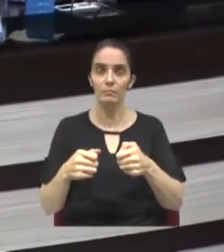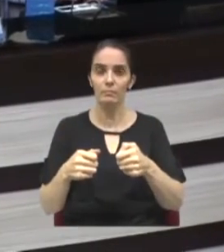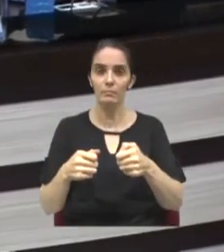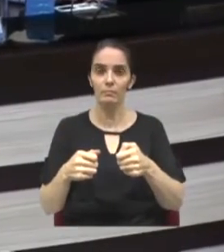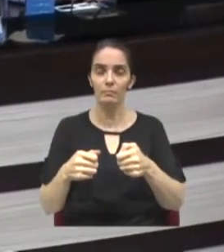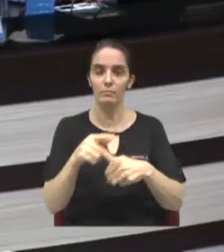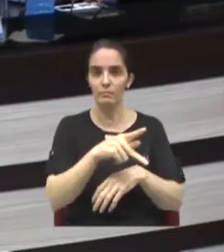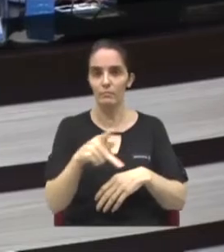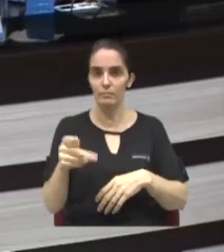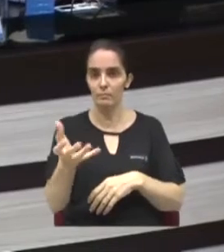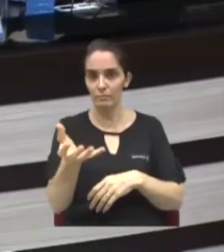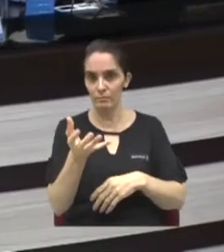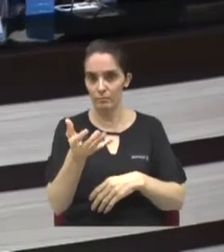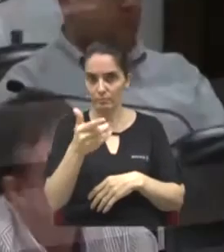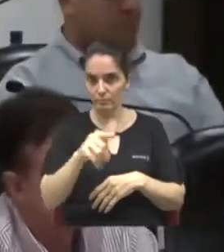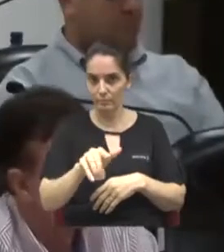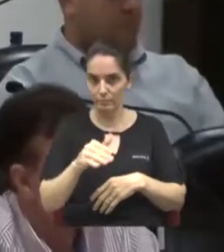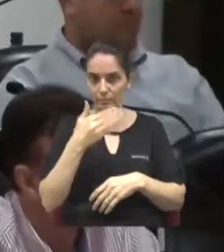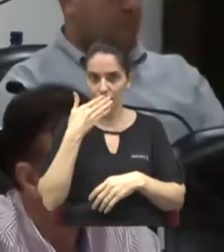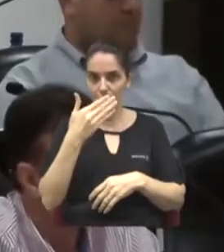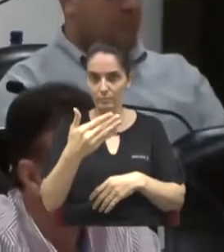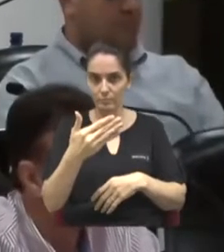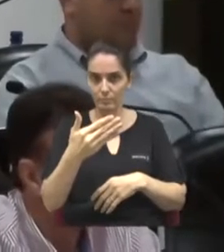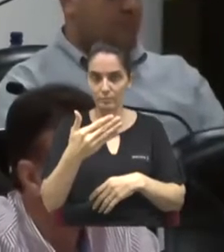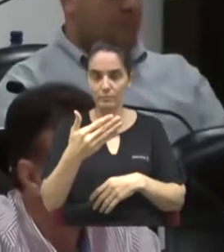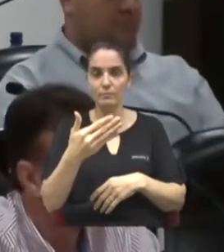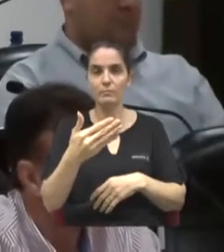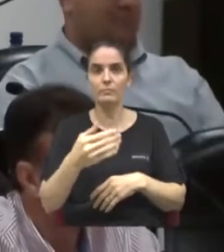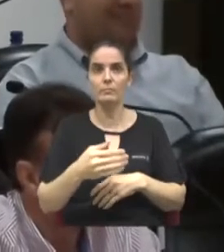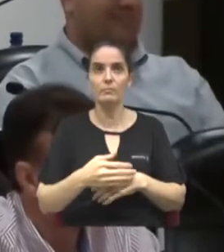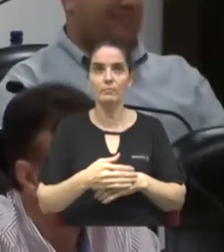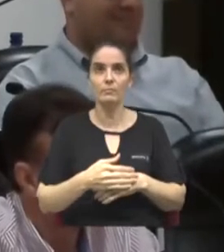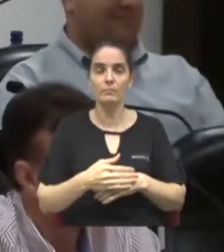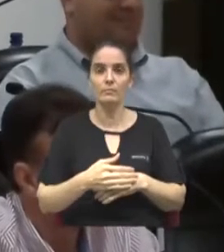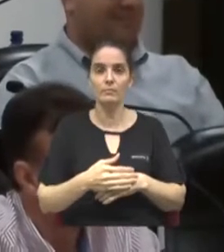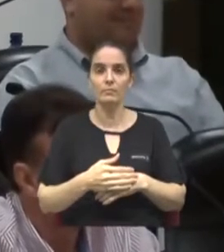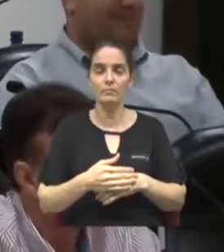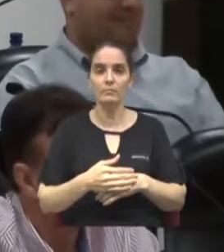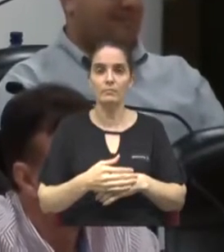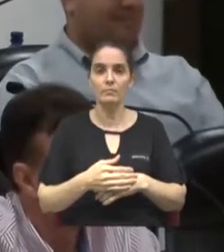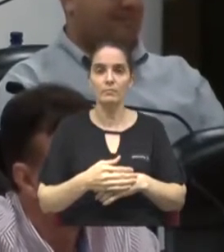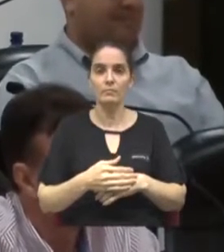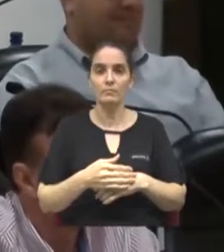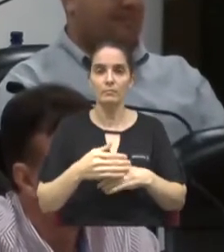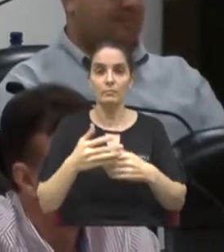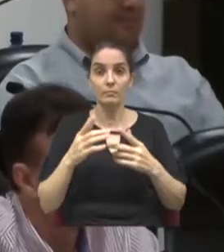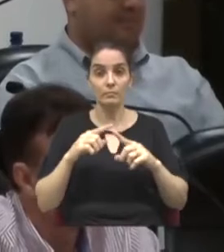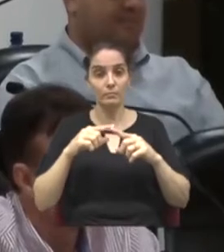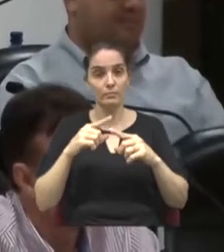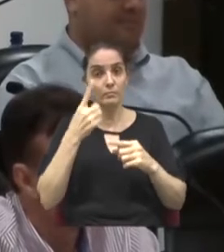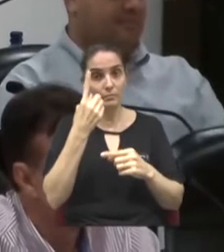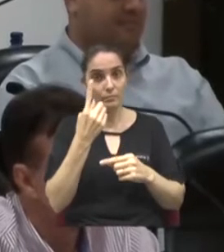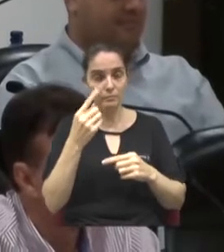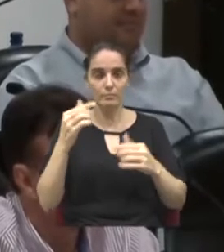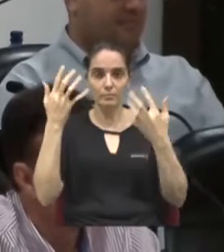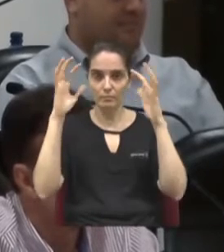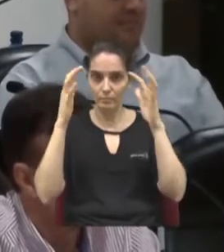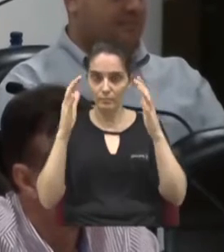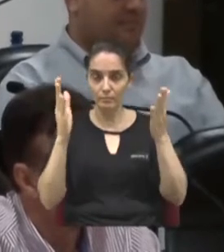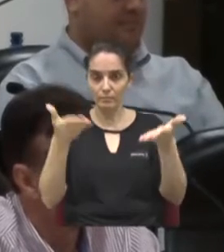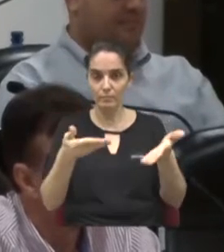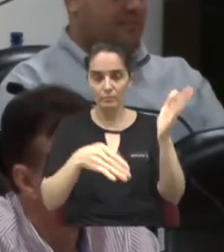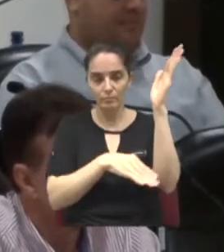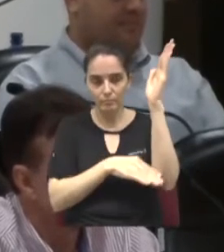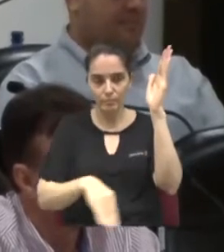Senhor presidente, eu gostaria novamente de pedir para, se tratando não do mesmo assunto, uma de aplauso, uma de apelo, para entregar sexta-feira, a inversão de